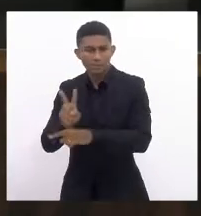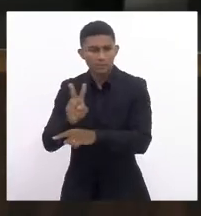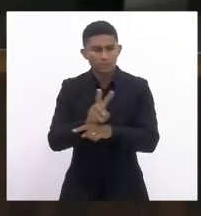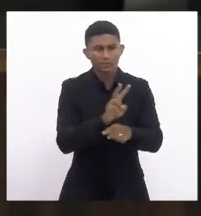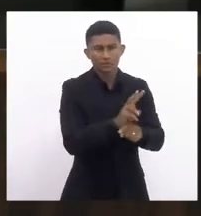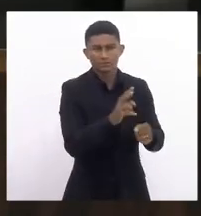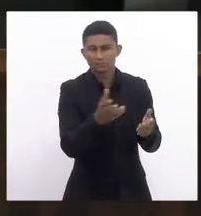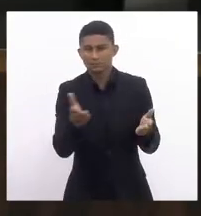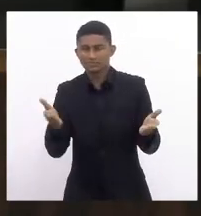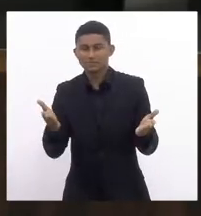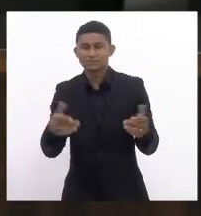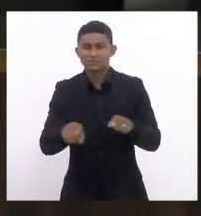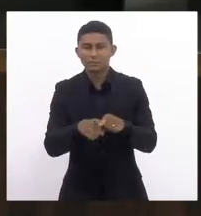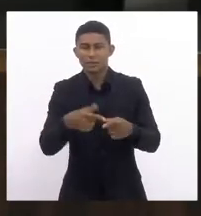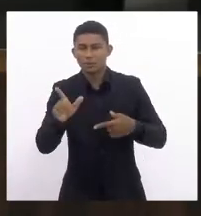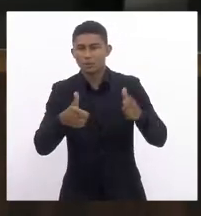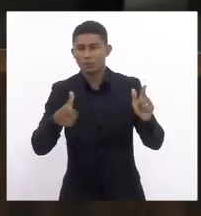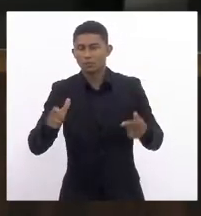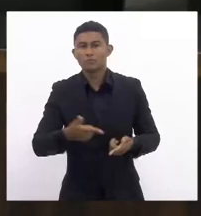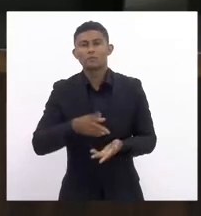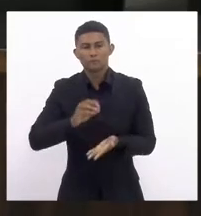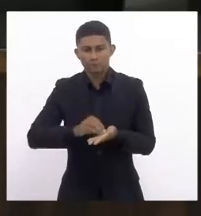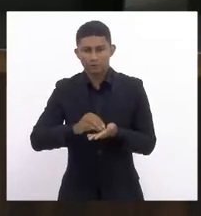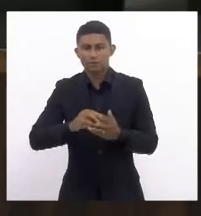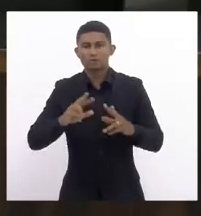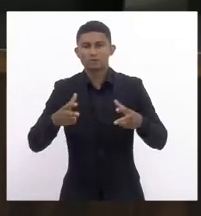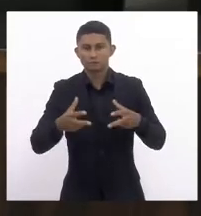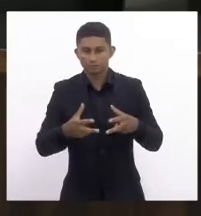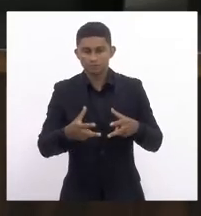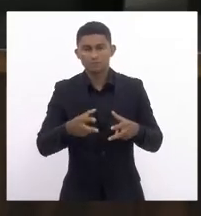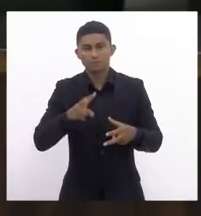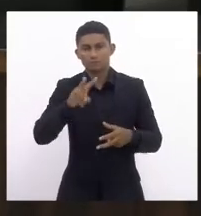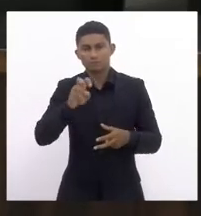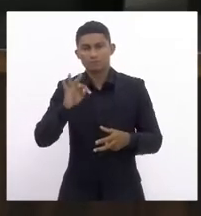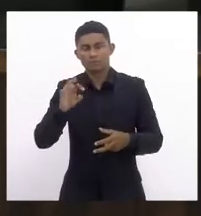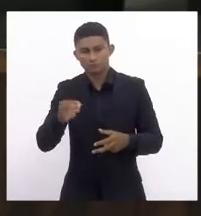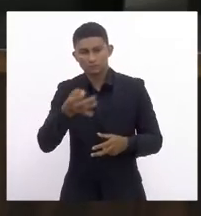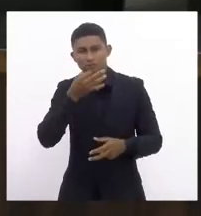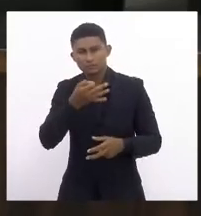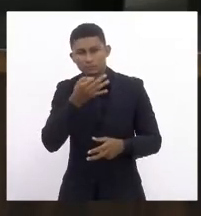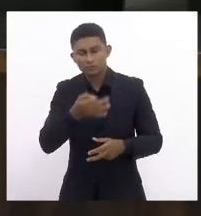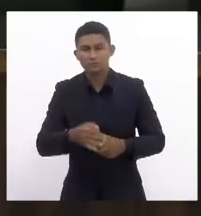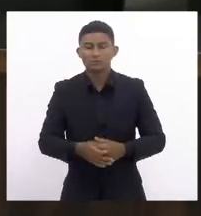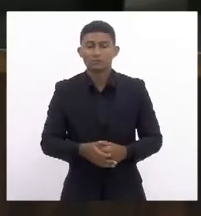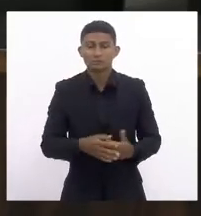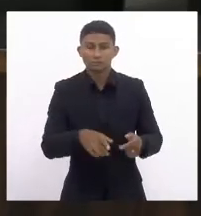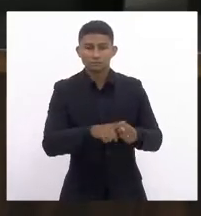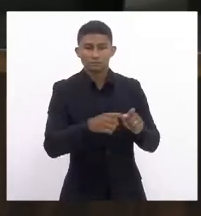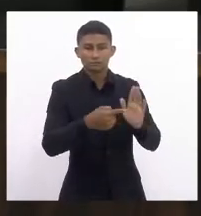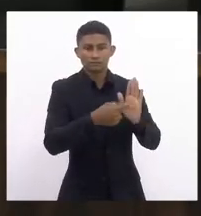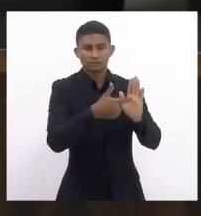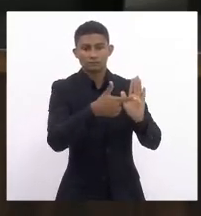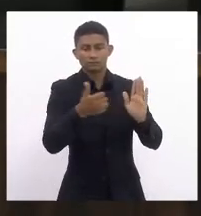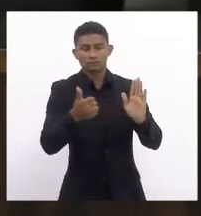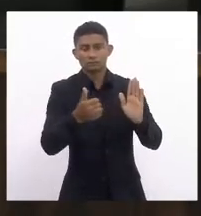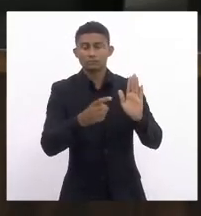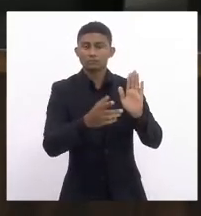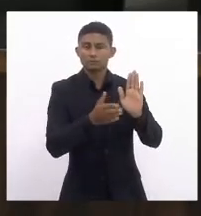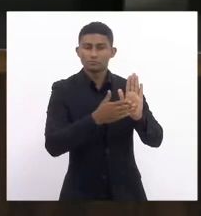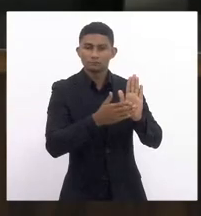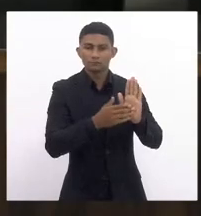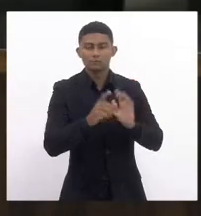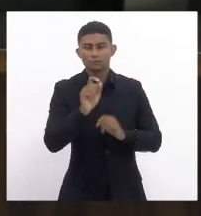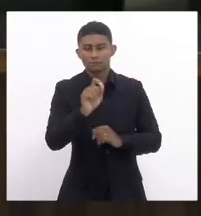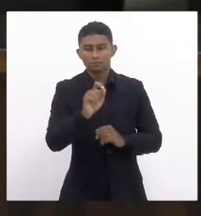da outras providências, pendendo de parecer da Comissão de Emendas Condicionais e veto. 21º da pauta, veto total aposto ao projeto